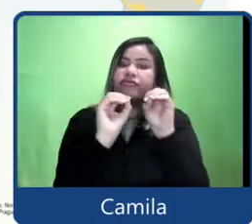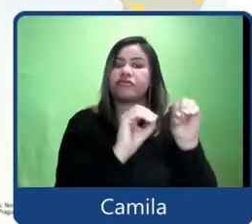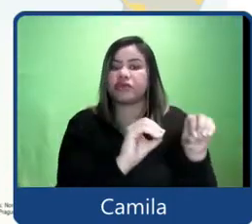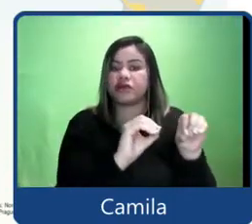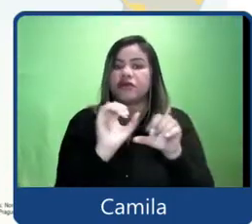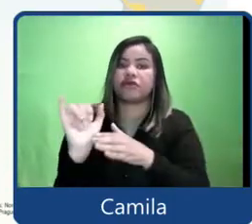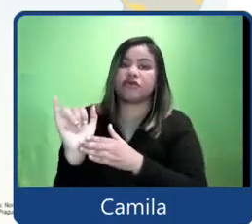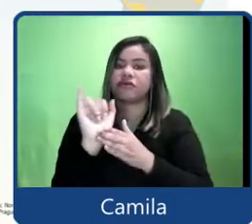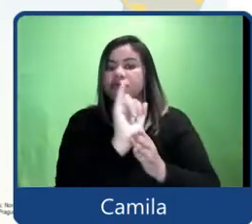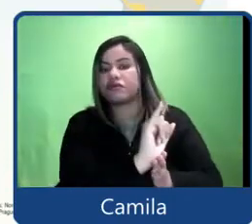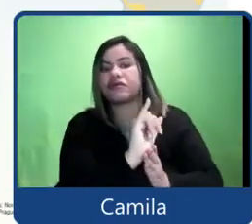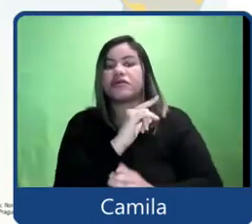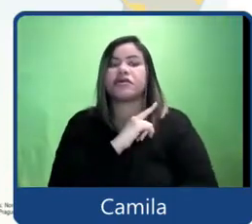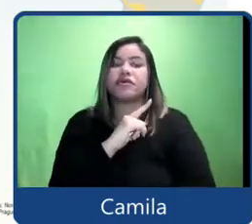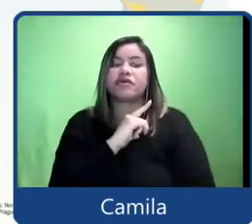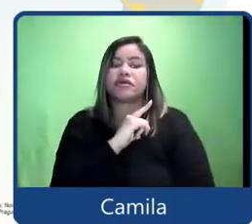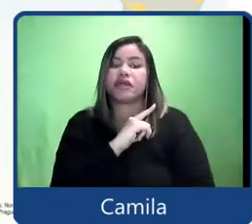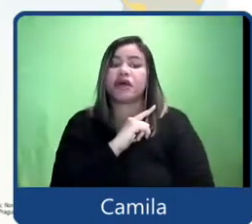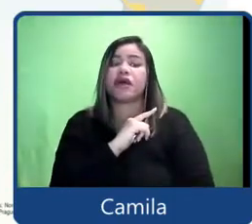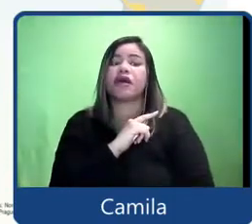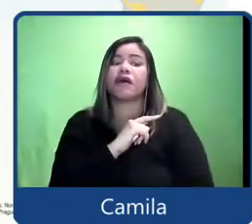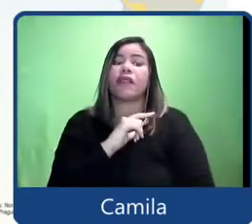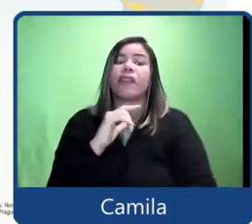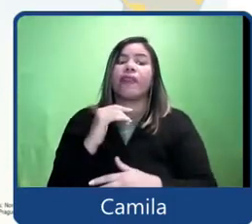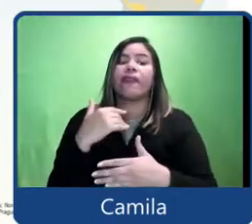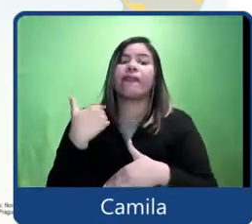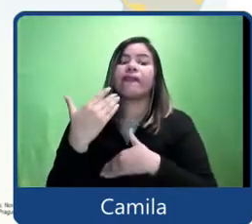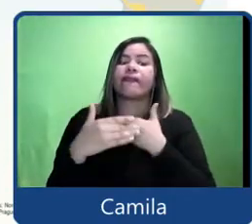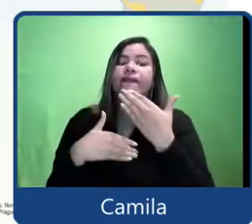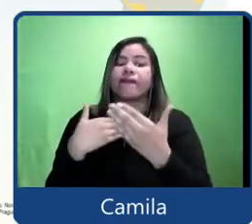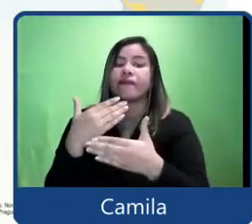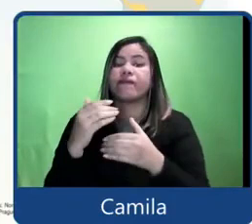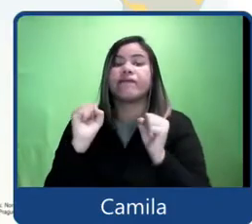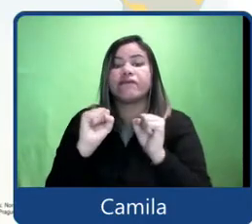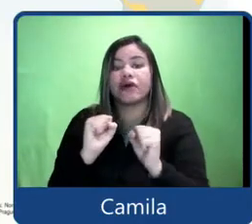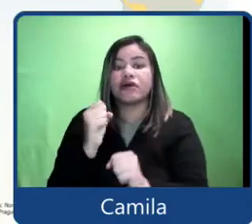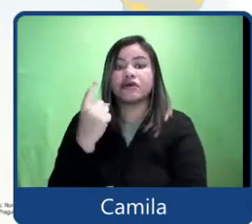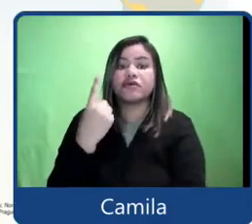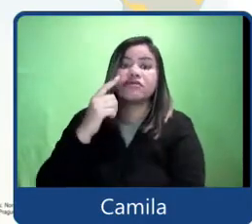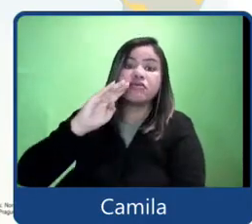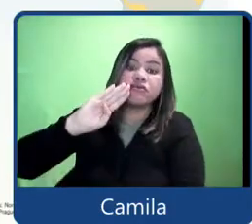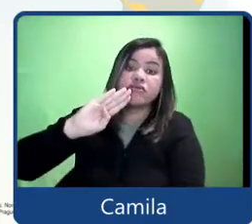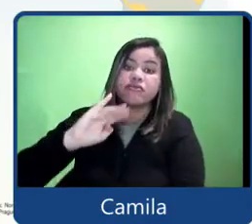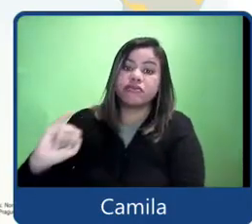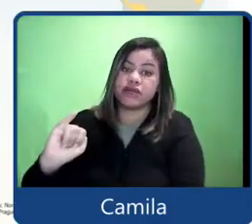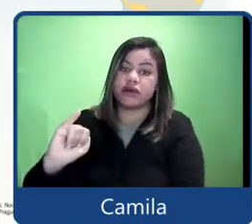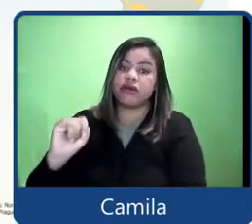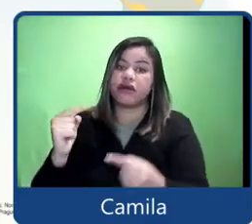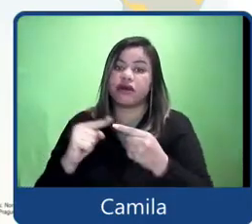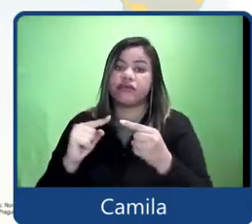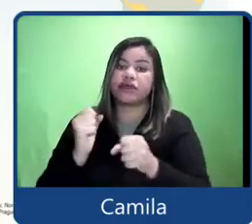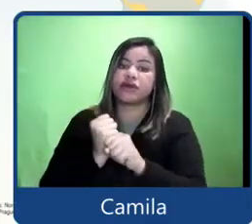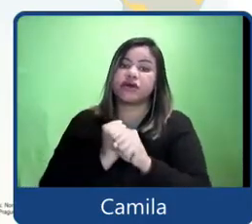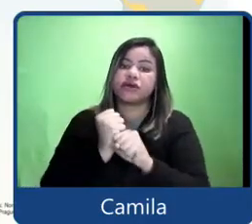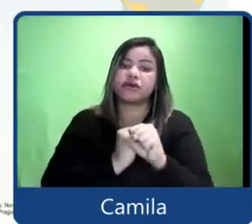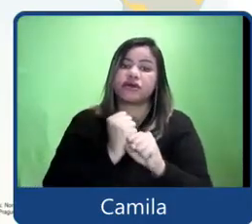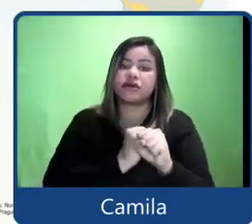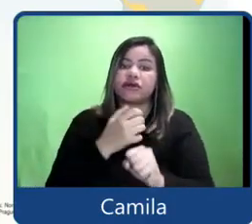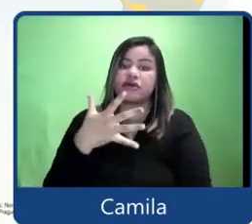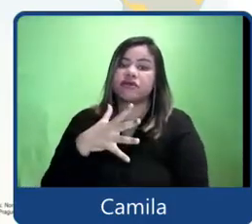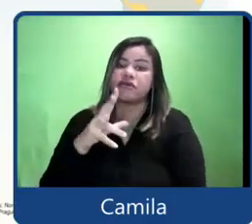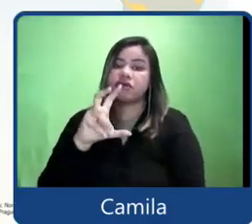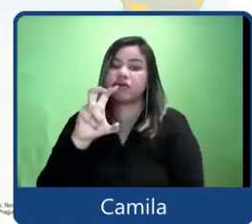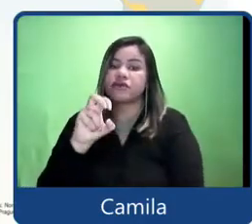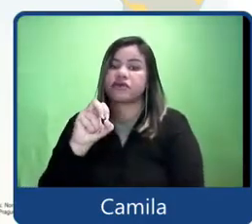Refugiados, este número pode chegar a 1 bilhão nos próximos 50 anos, né? Então, é uma parcela bastante grande